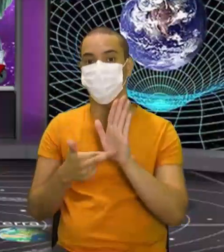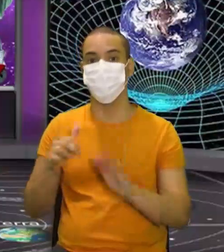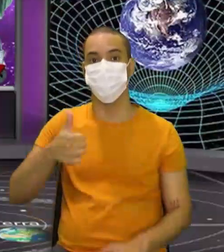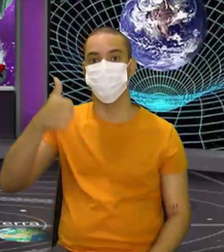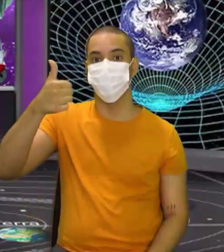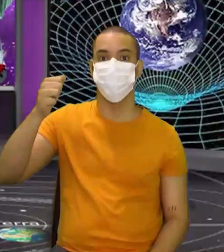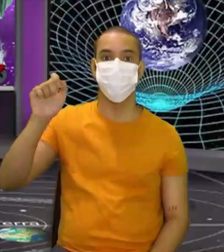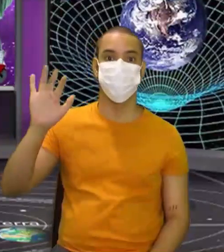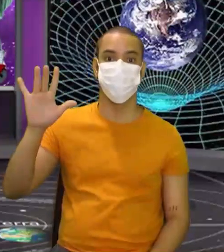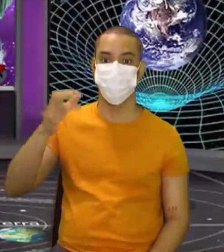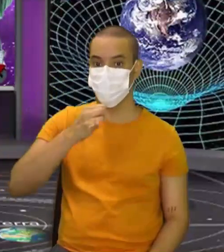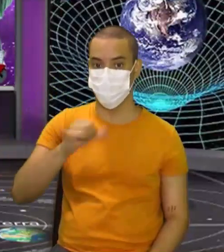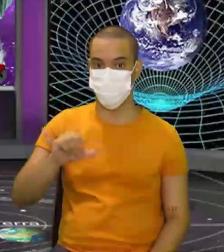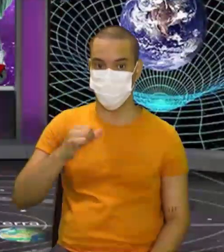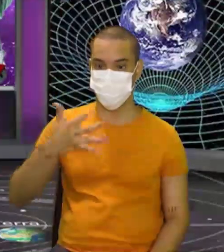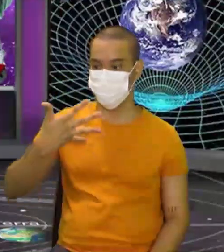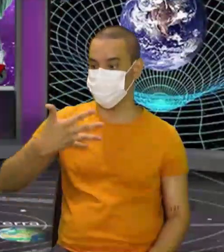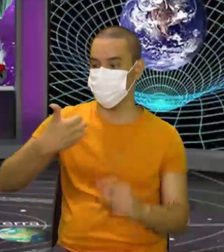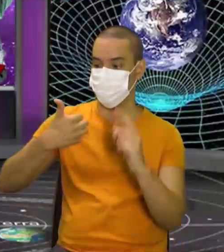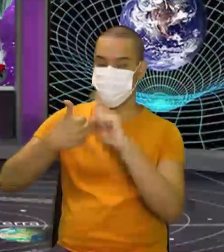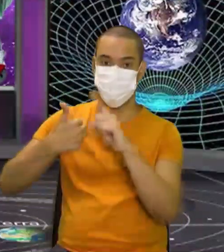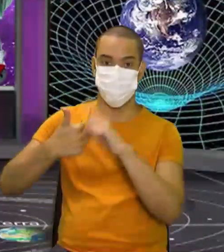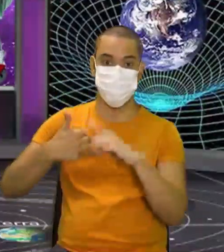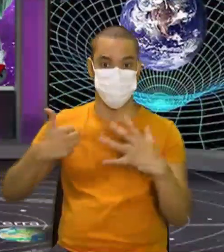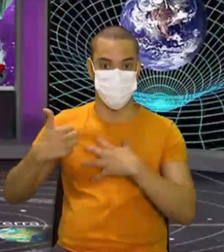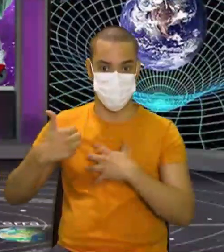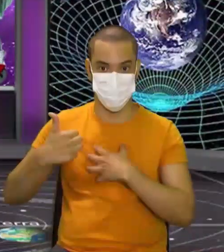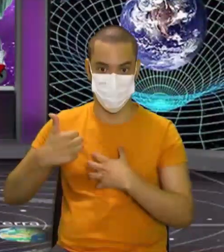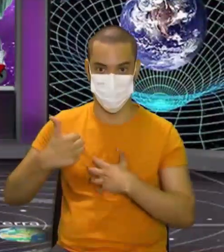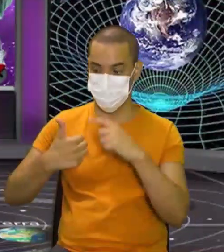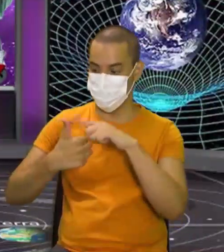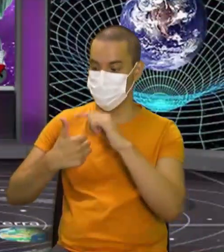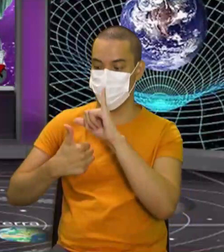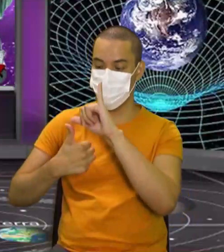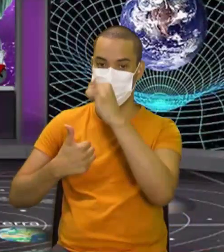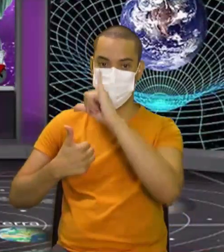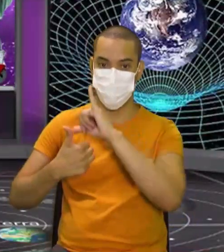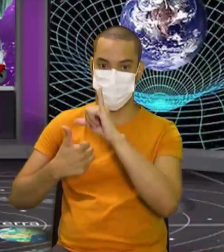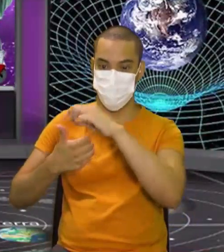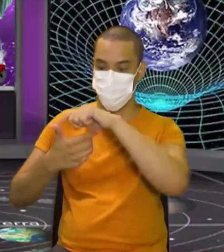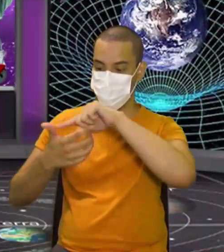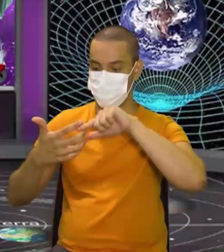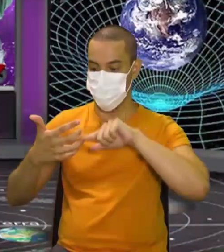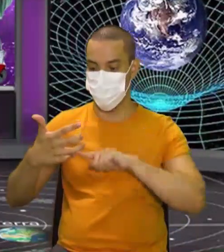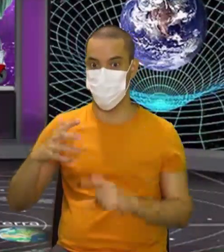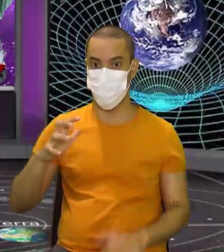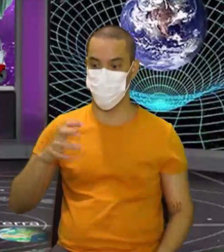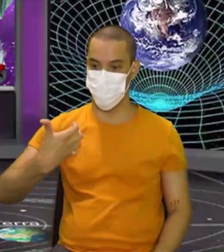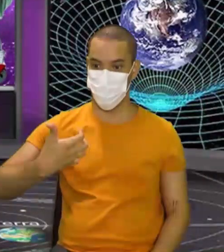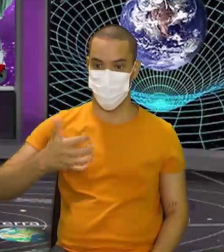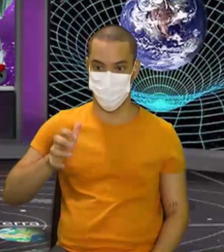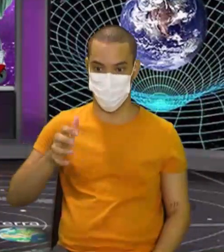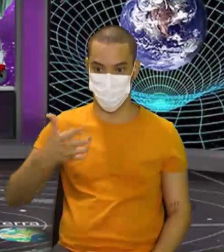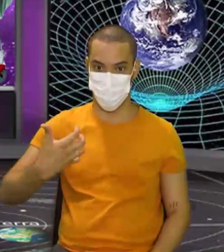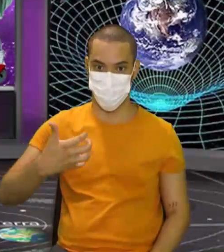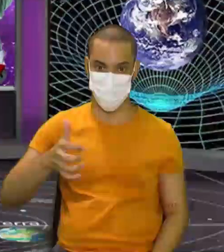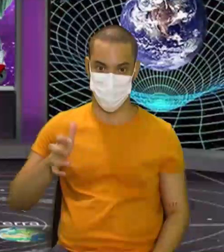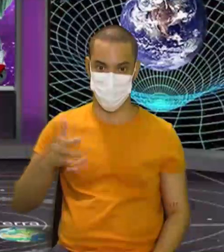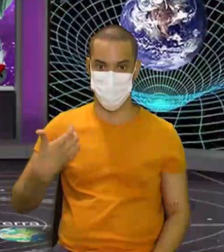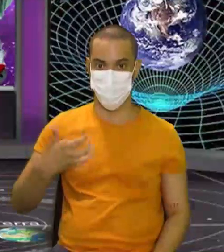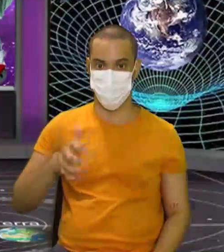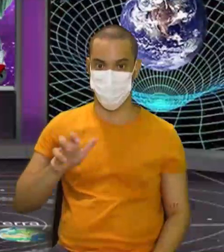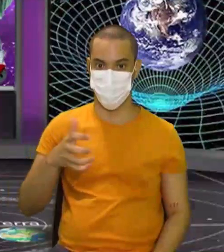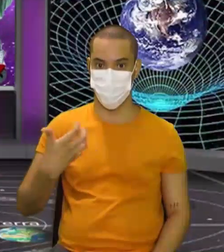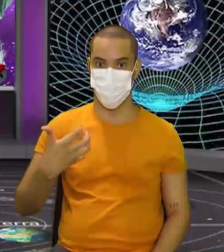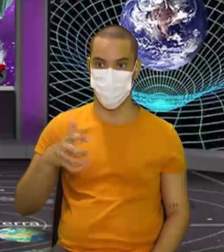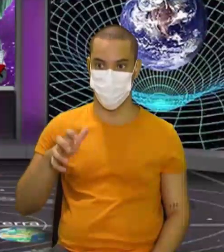corrente elétrica? Sentido da corrente elétrica, polegar, e o campo girando, certo? Se está para cima,